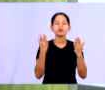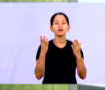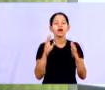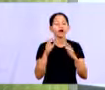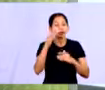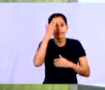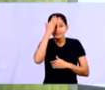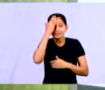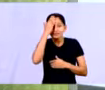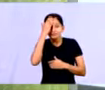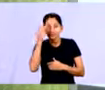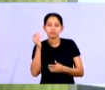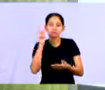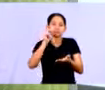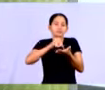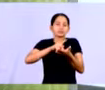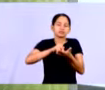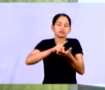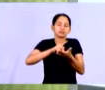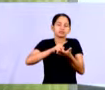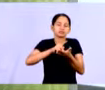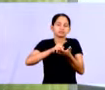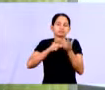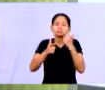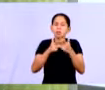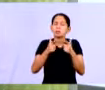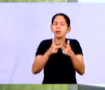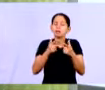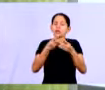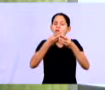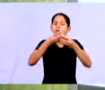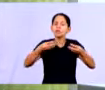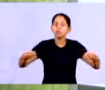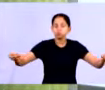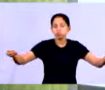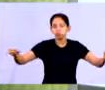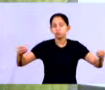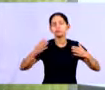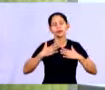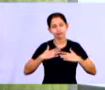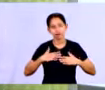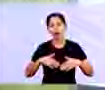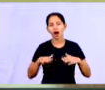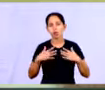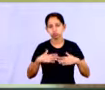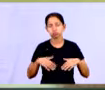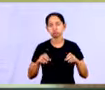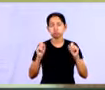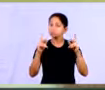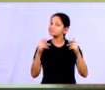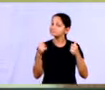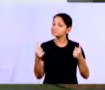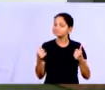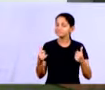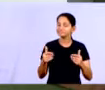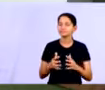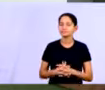chão, seguro, você tem menos problema no que diz respeito a essa parte da gestão. Ótimo, professor. Excelente.